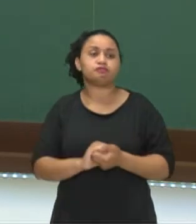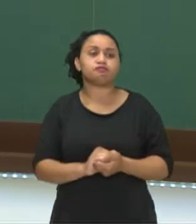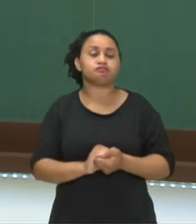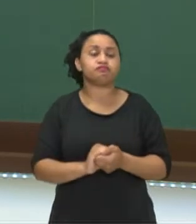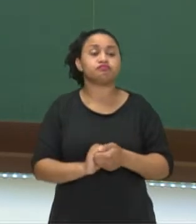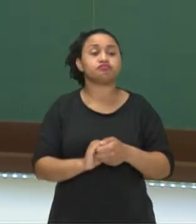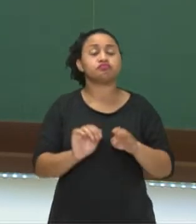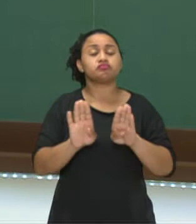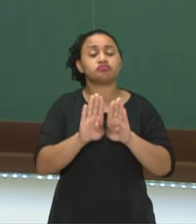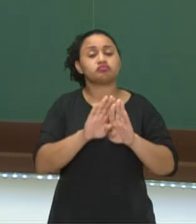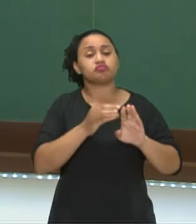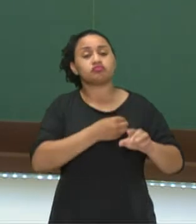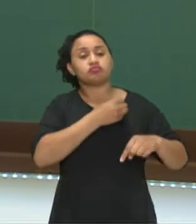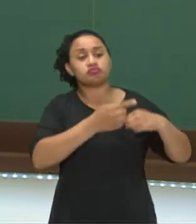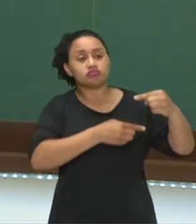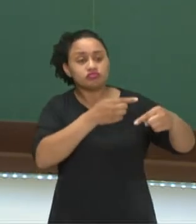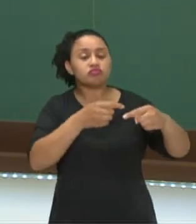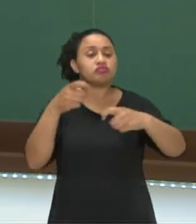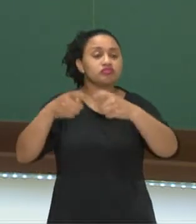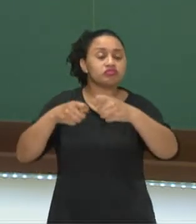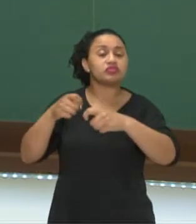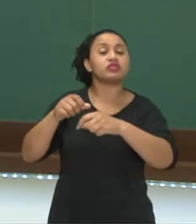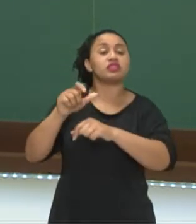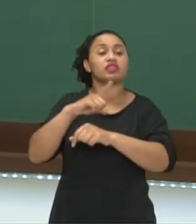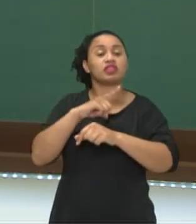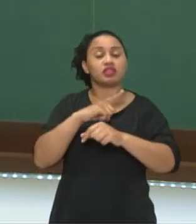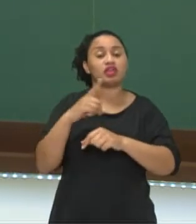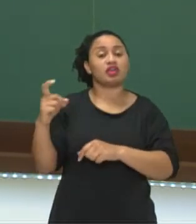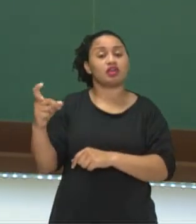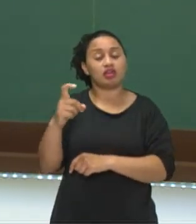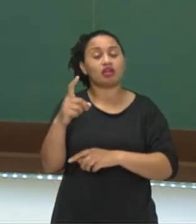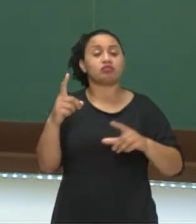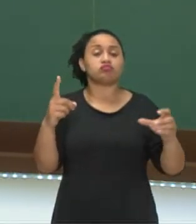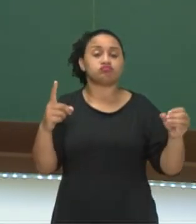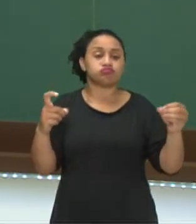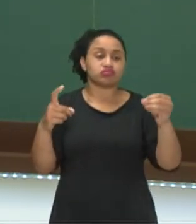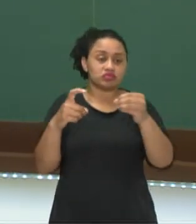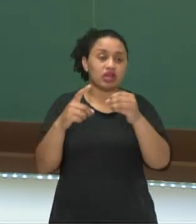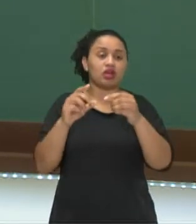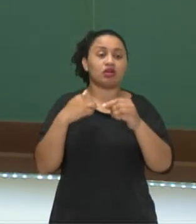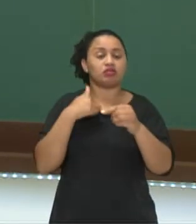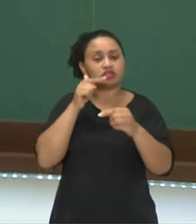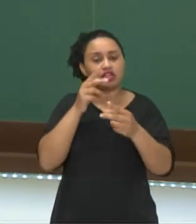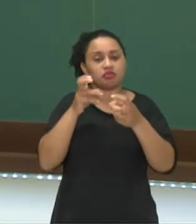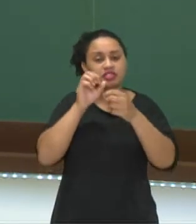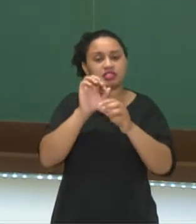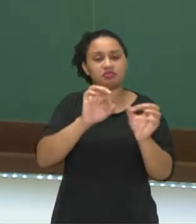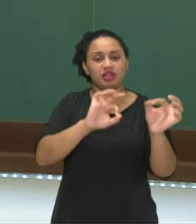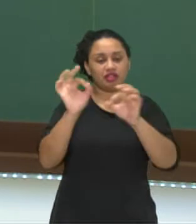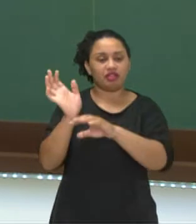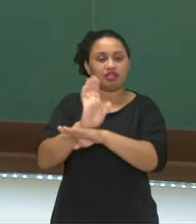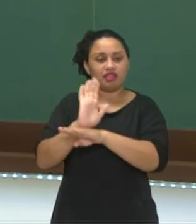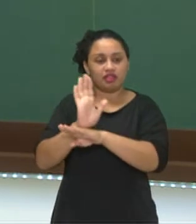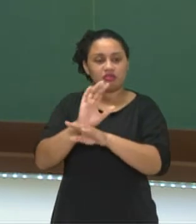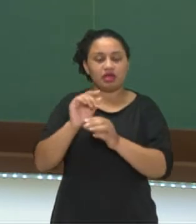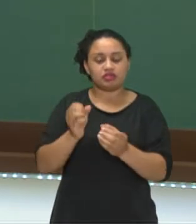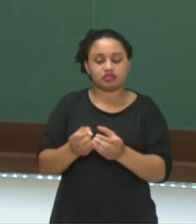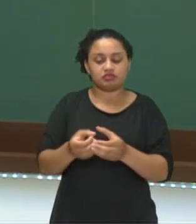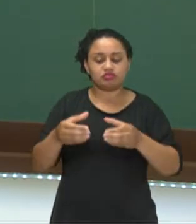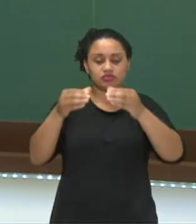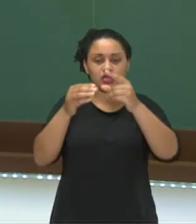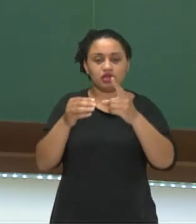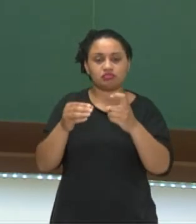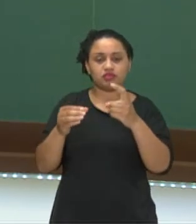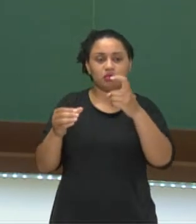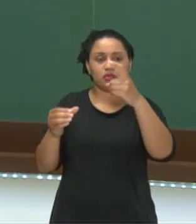A reprodução sexuada, então, vai ter o envolvimento de espermatozoides e óvulos. Então, como vocês podem ver, os espermatozoides saem dessa região